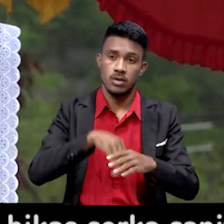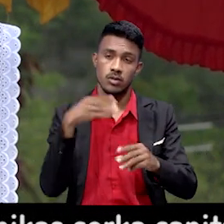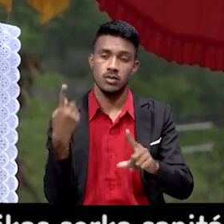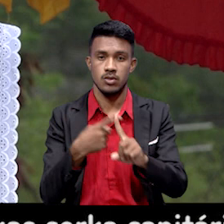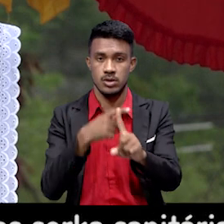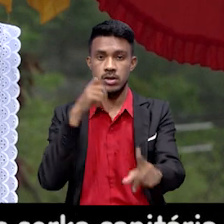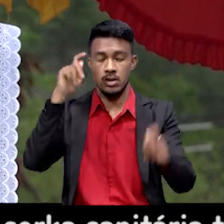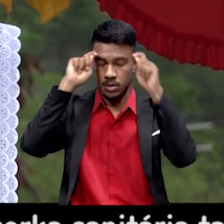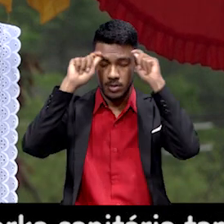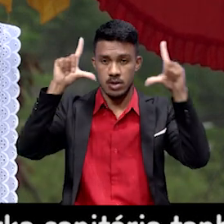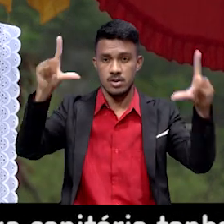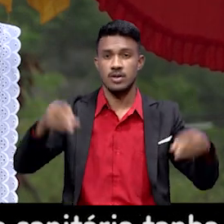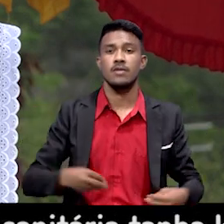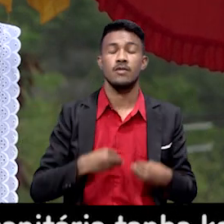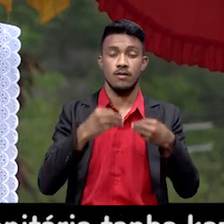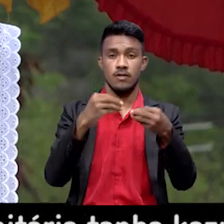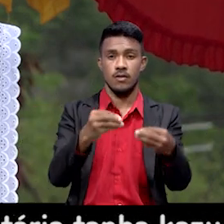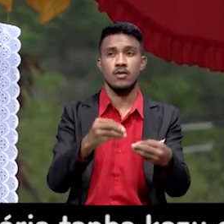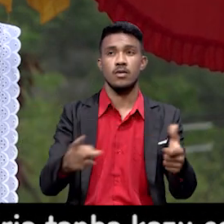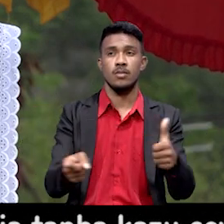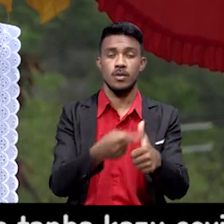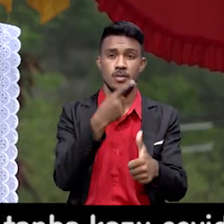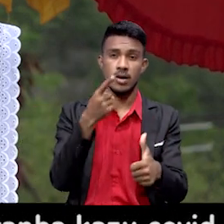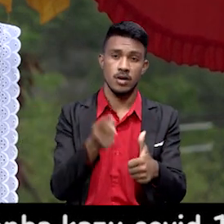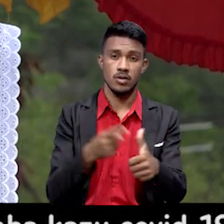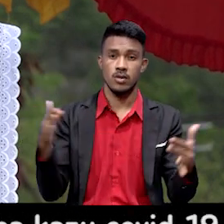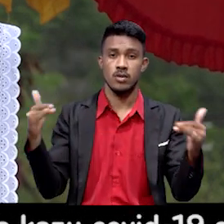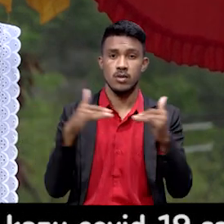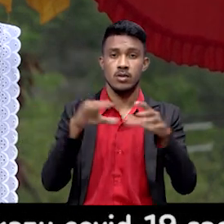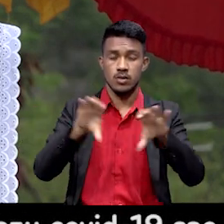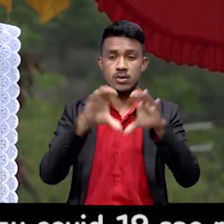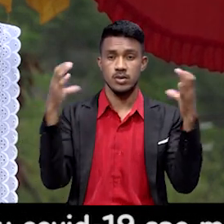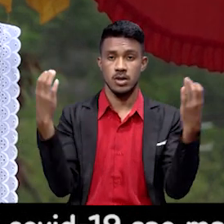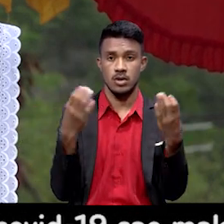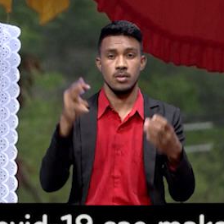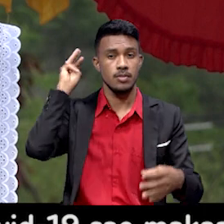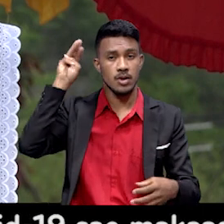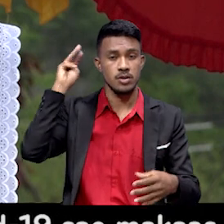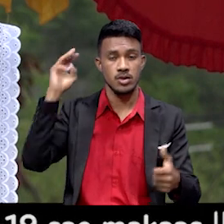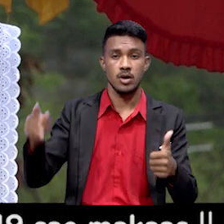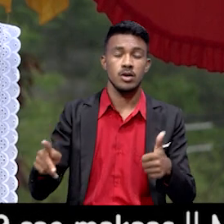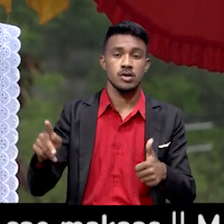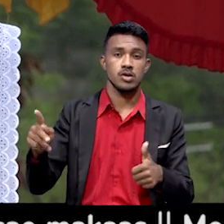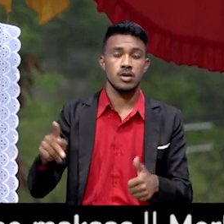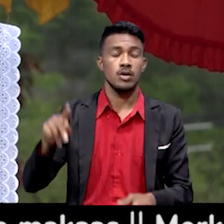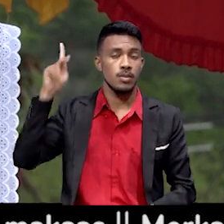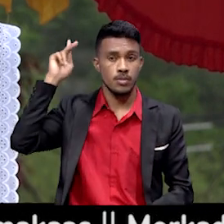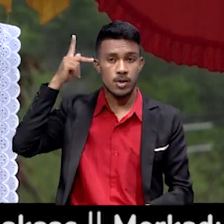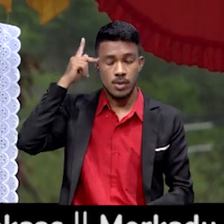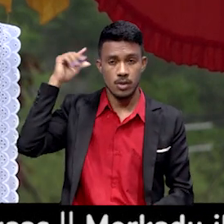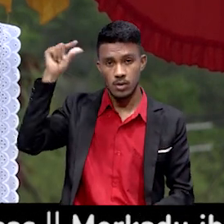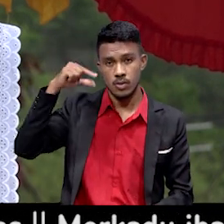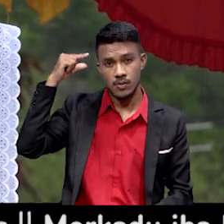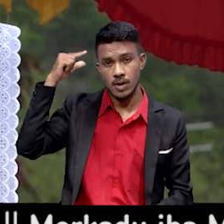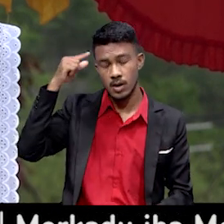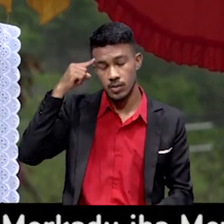Fo até te ia primeira reunião Conselho de Ministros, primeiro governo constitucional